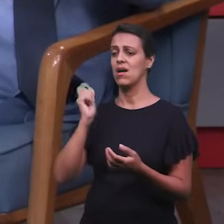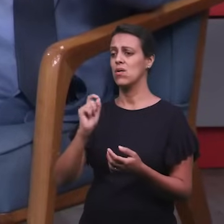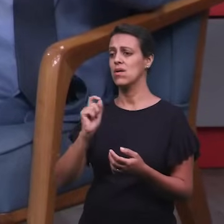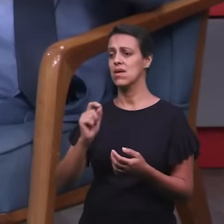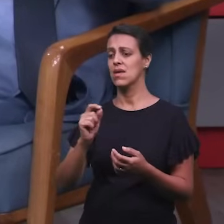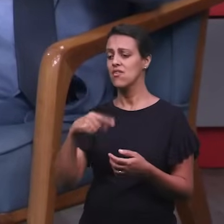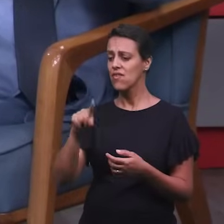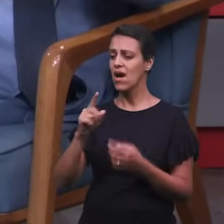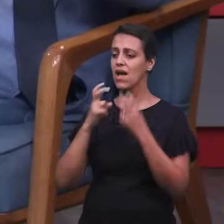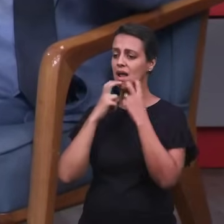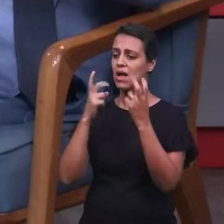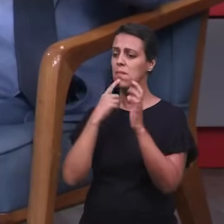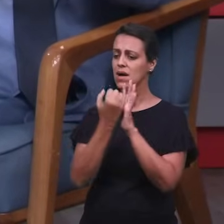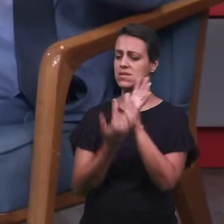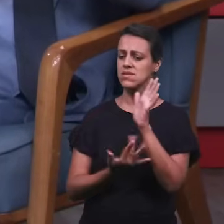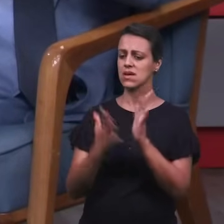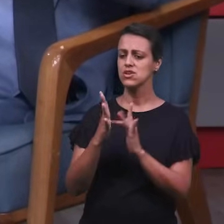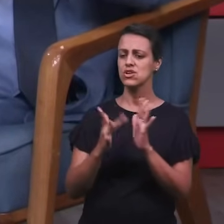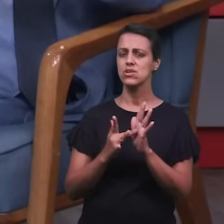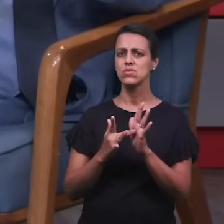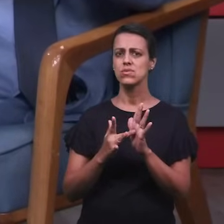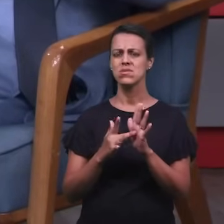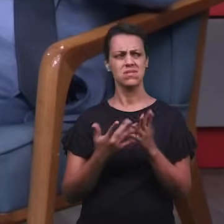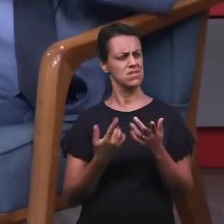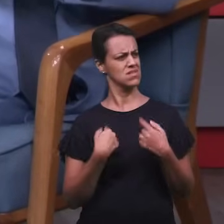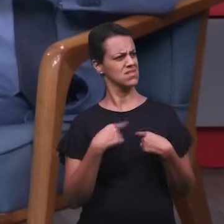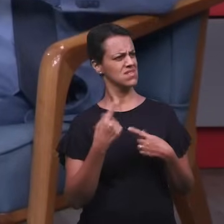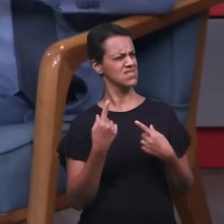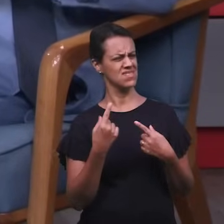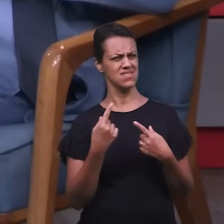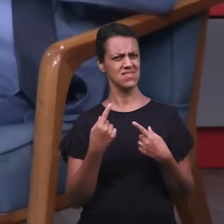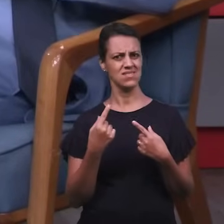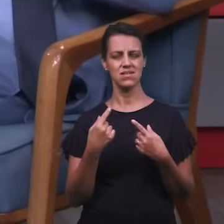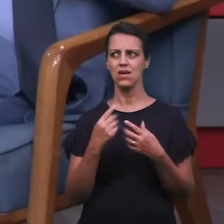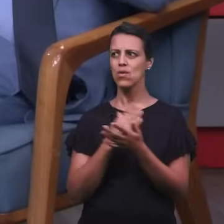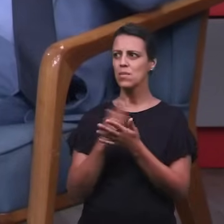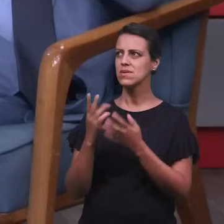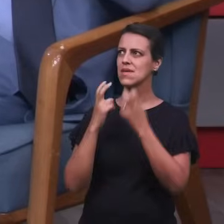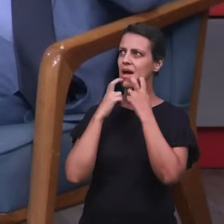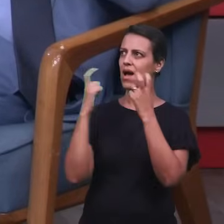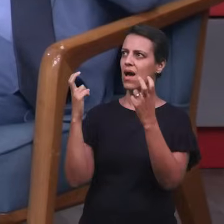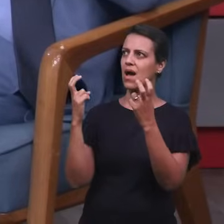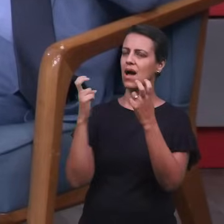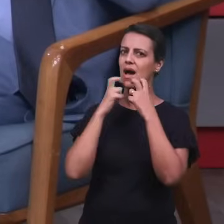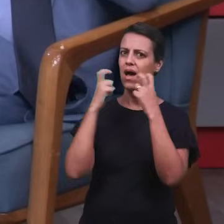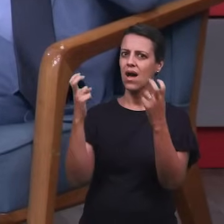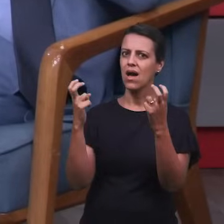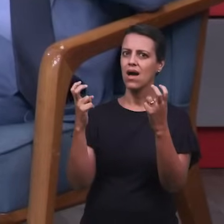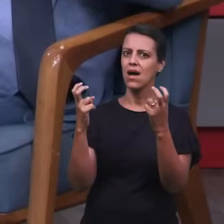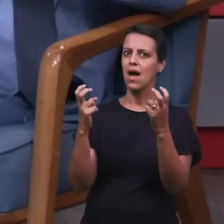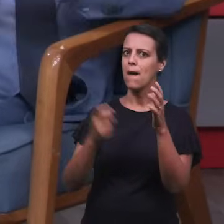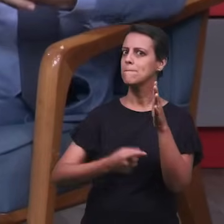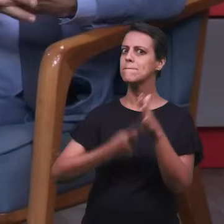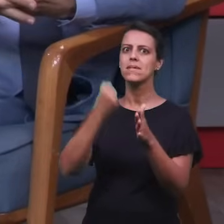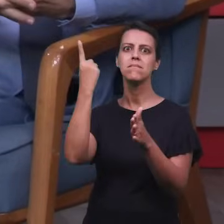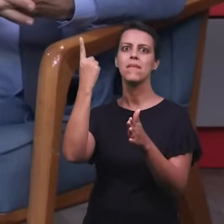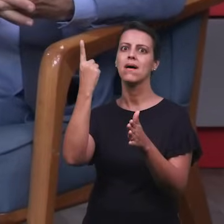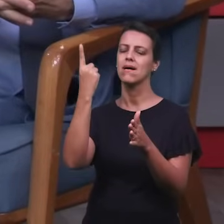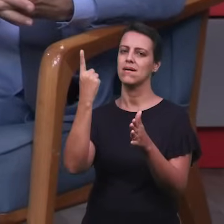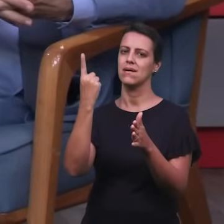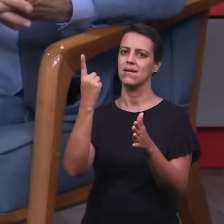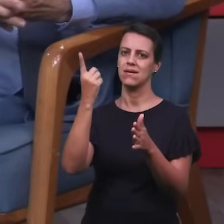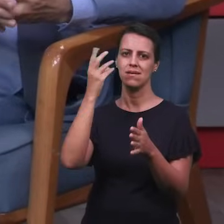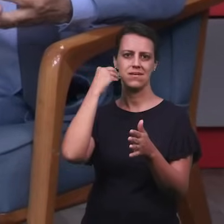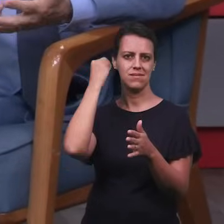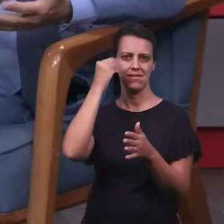coloca o meu povo para clamar pelo sangue do meu filho. E nós começamos a clamar. Foi a primeira